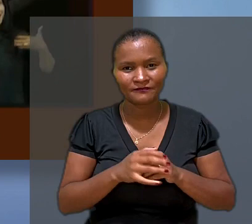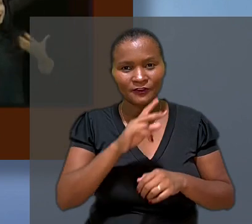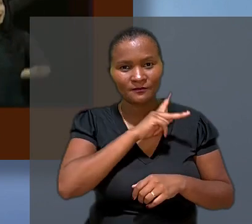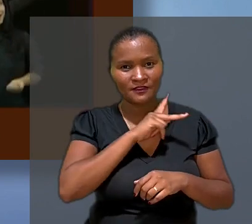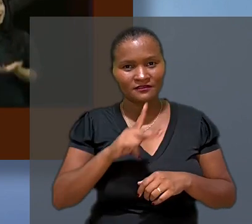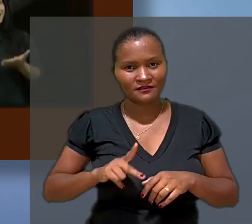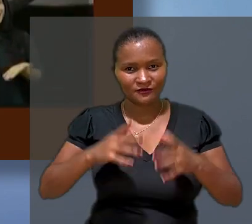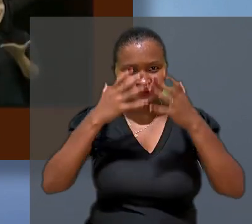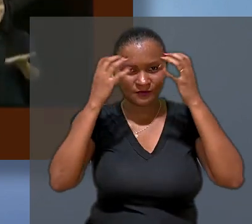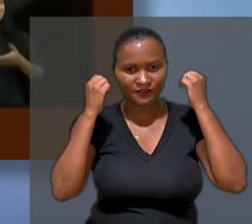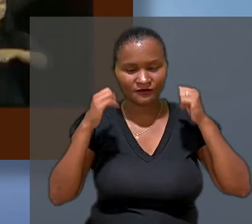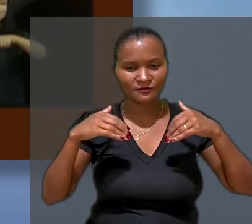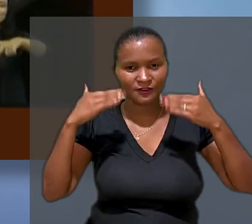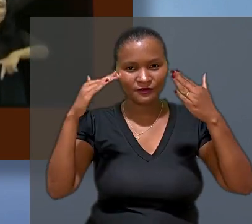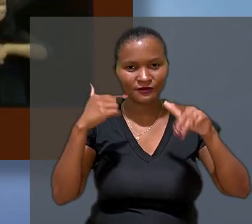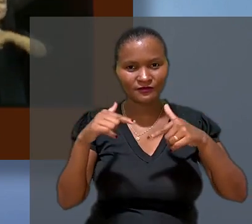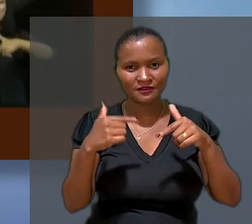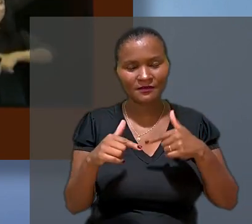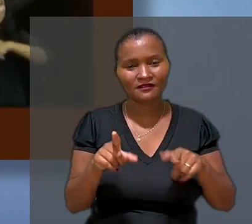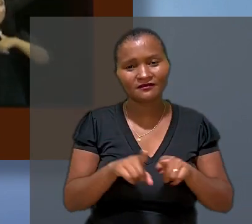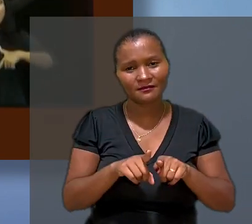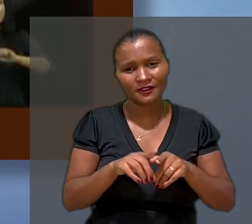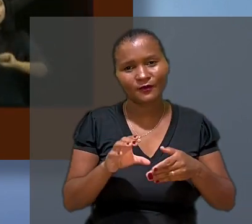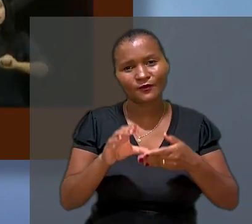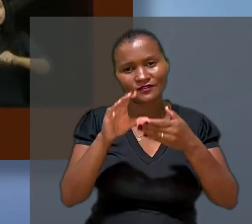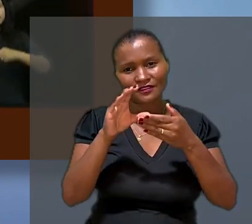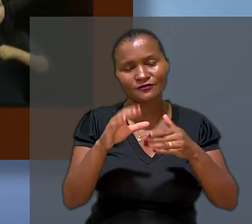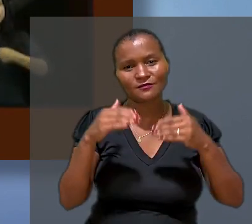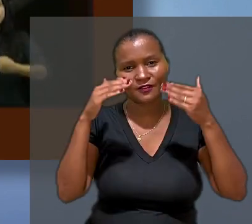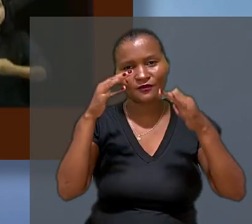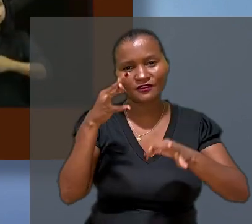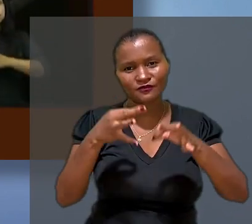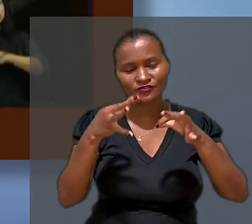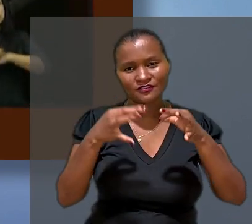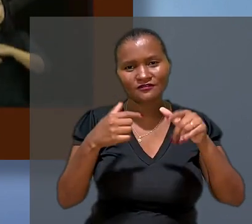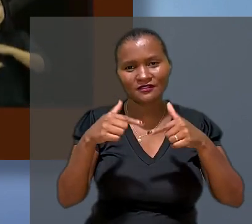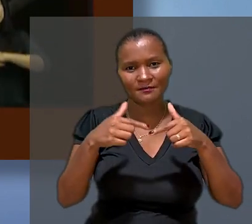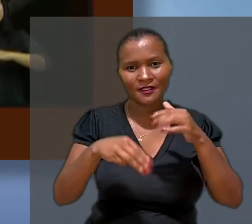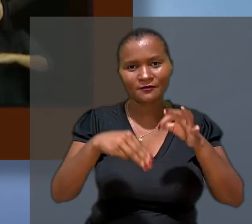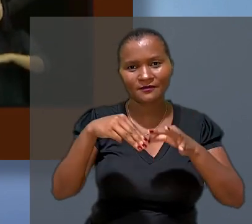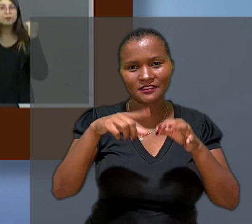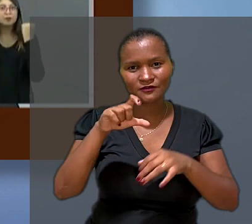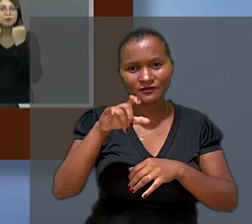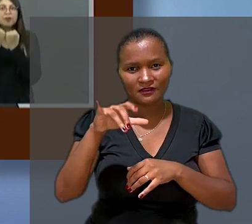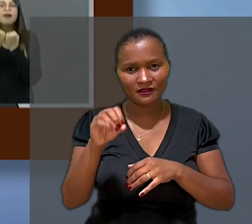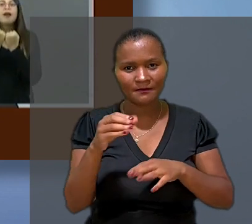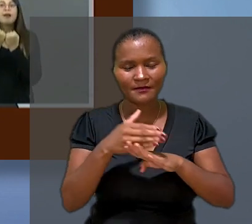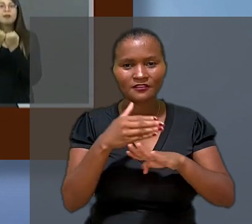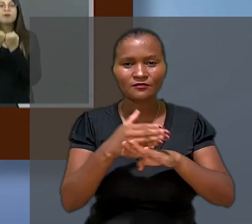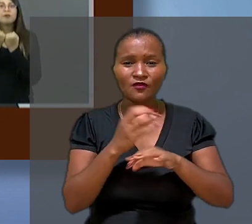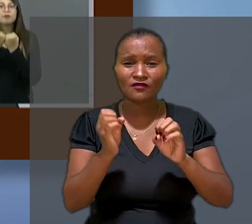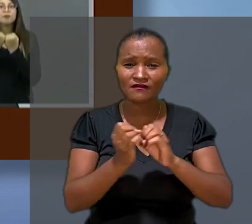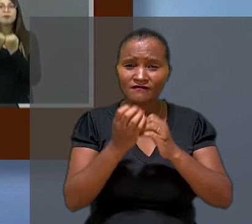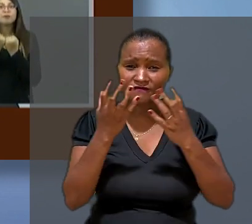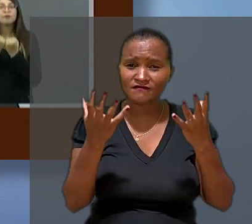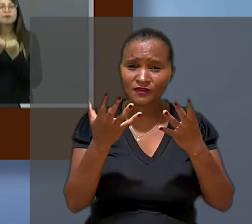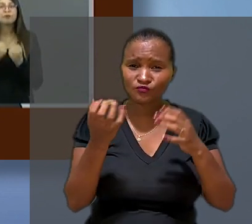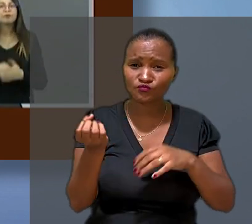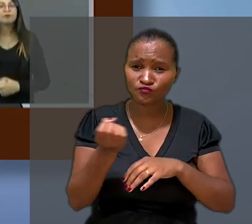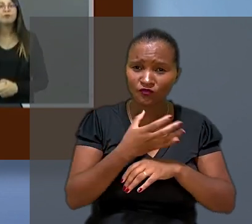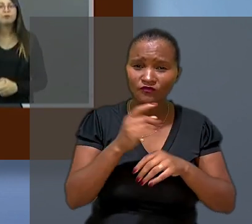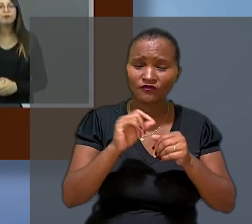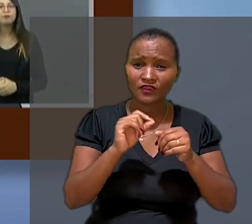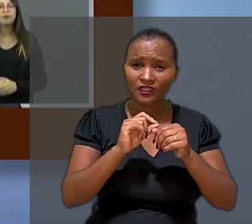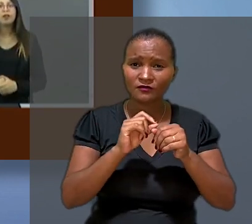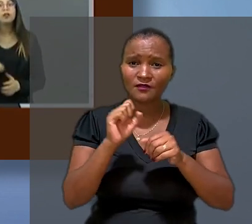O presidente do Tribunal Superior do Trabalho e do Conselho Superior da Justiça do Trabalho, o ministro Lélio Bentes Corrêa, participou de evento inédito realizado